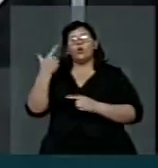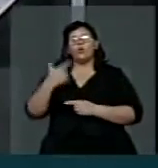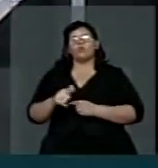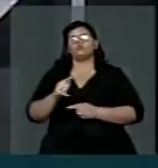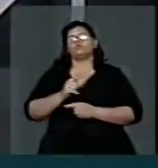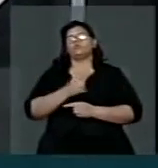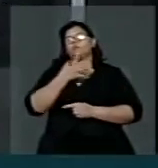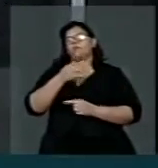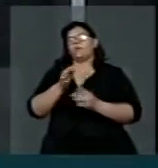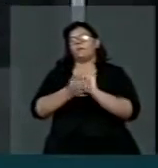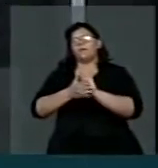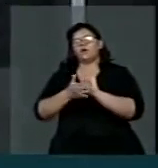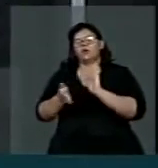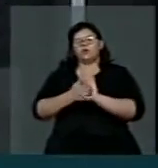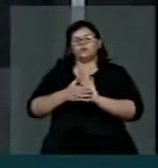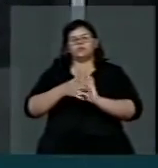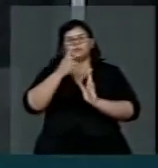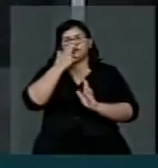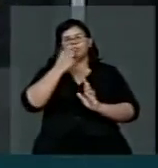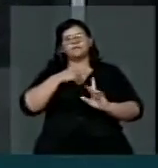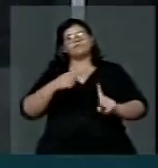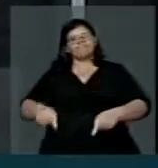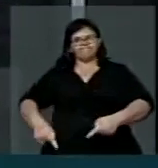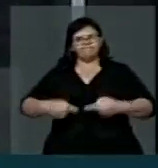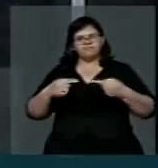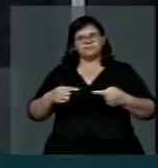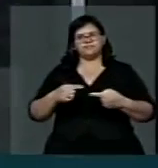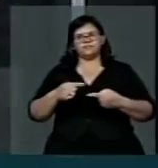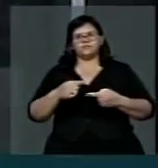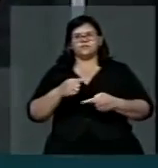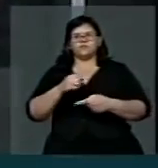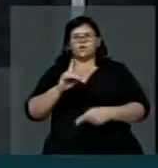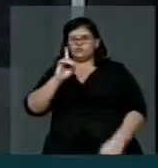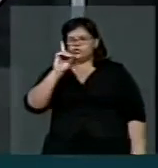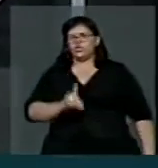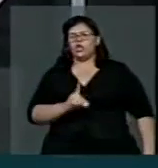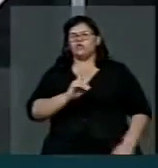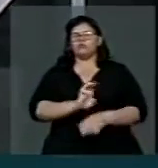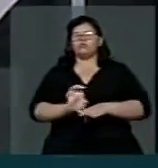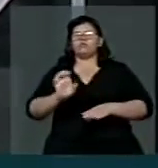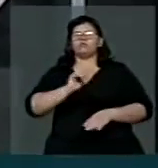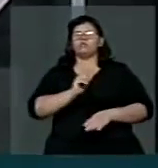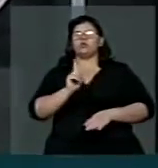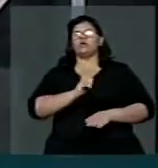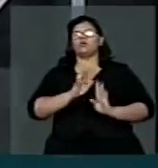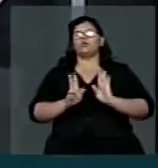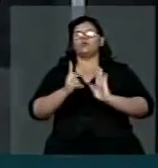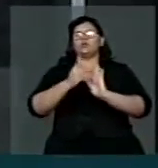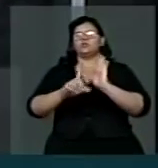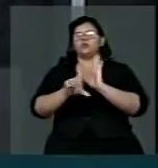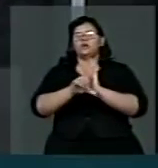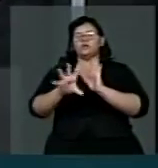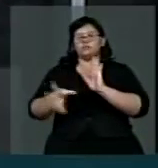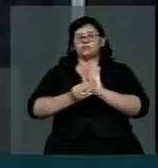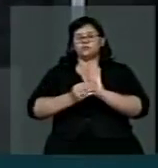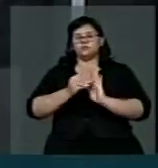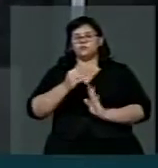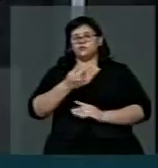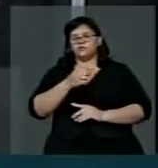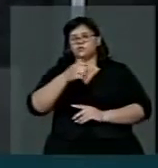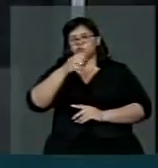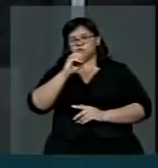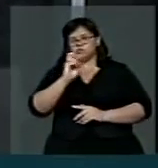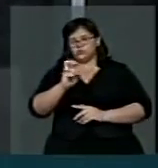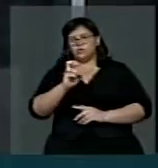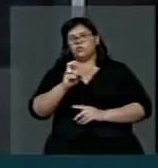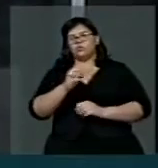uma afronta ao Estado democrático de direito. O projeto de lei complementar número 205 de 2012, de autoria